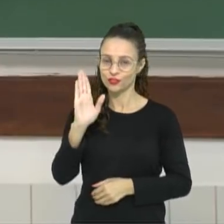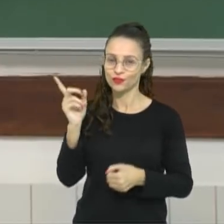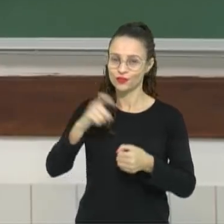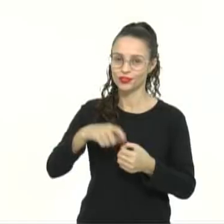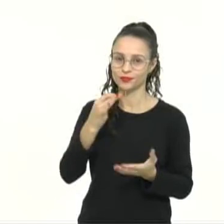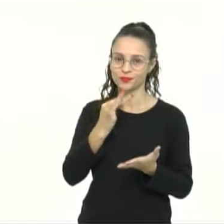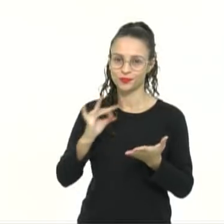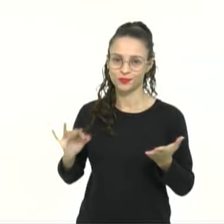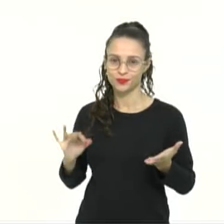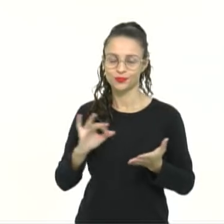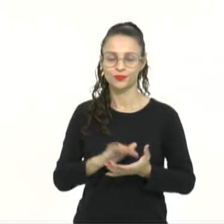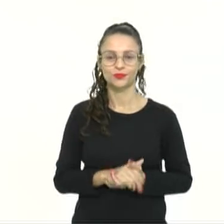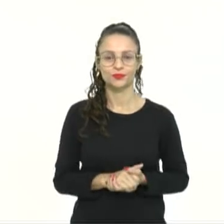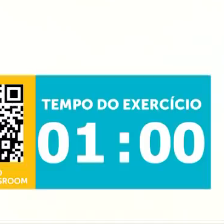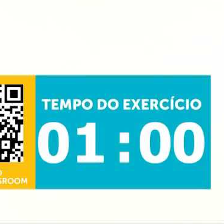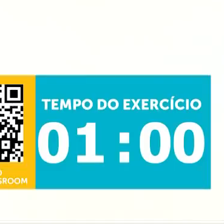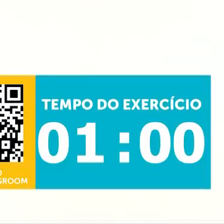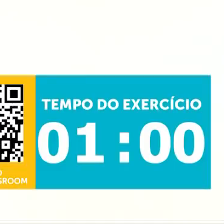corrigir.